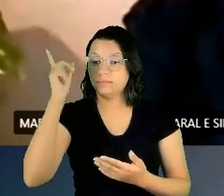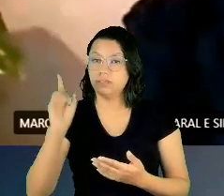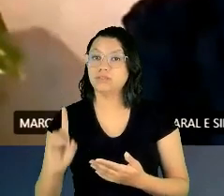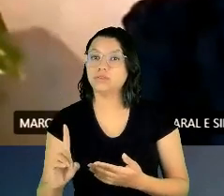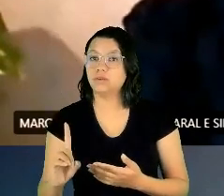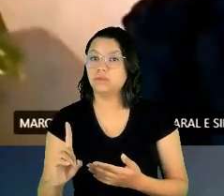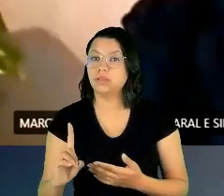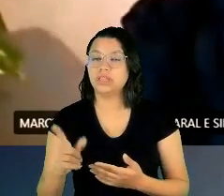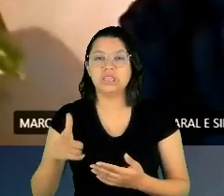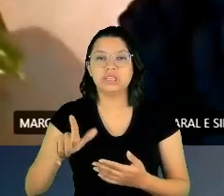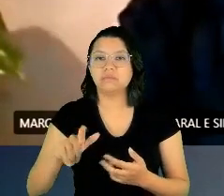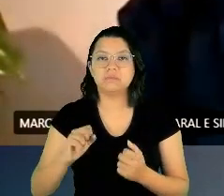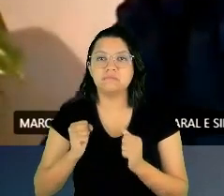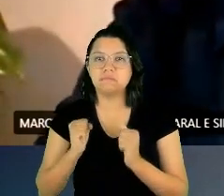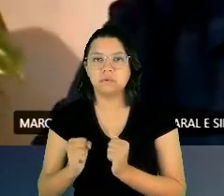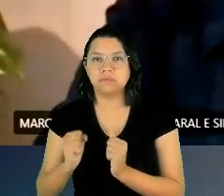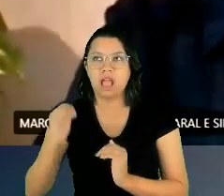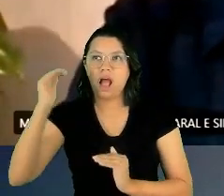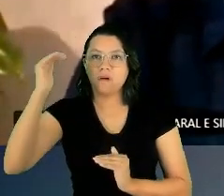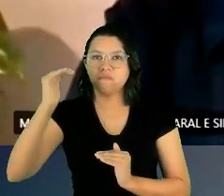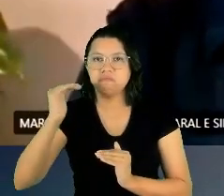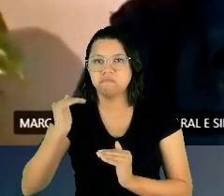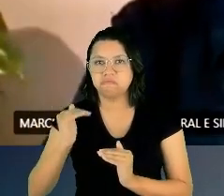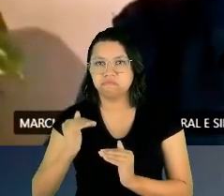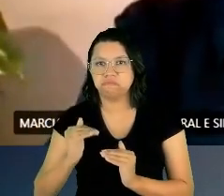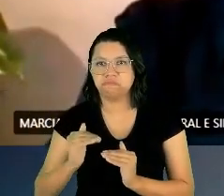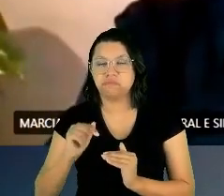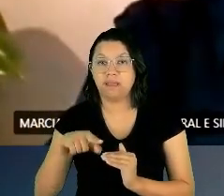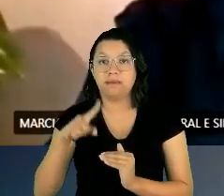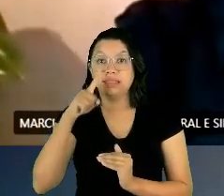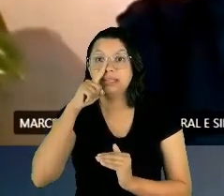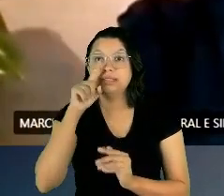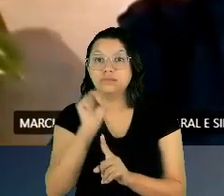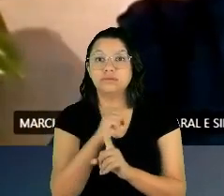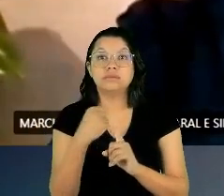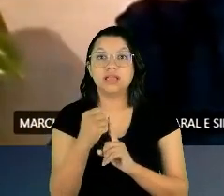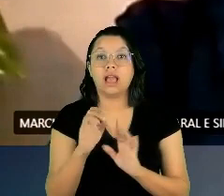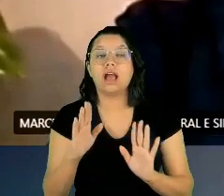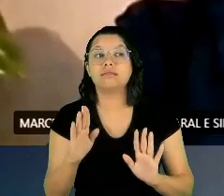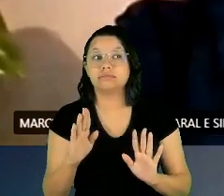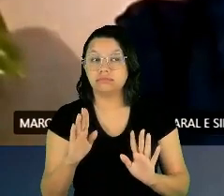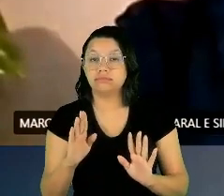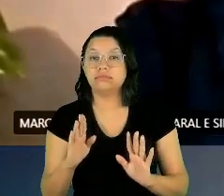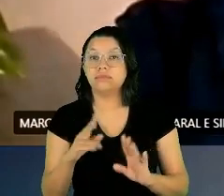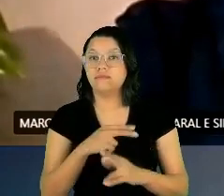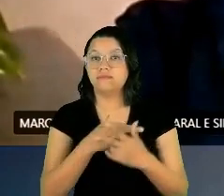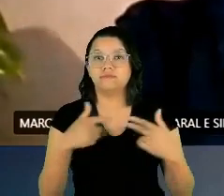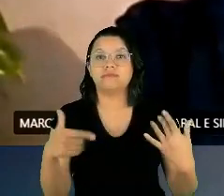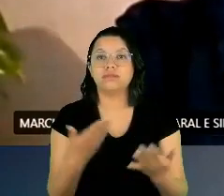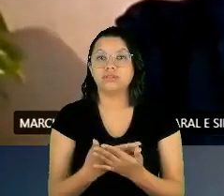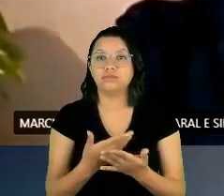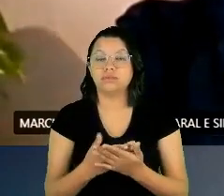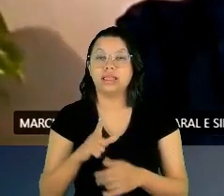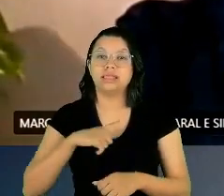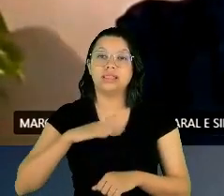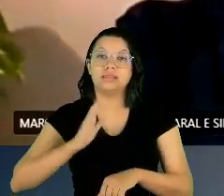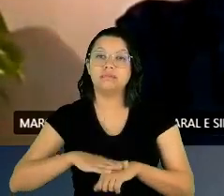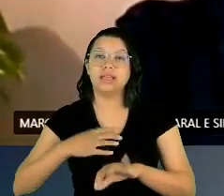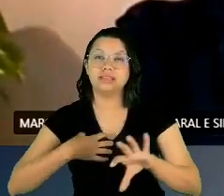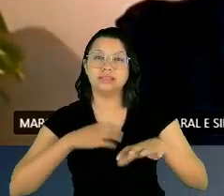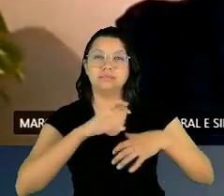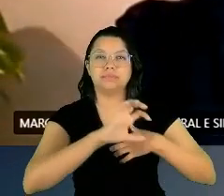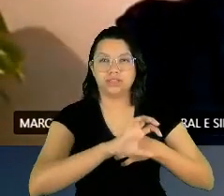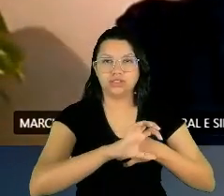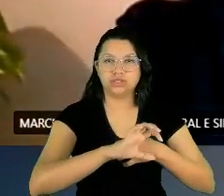está na situação de baixo poder, baixo status, ela está em vulnerabilidade. Isso vários estudos estão falando. Então, ela tem